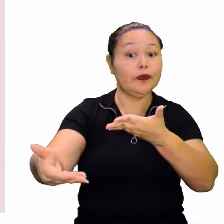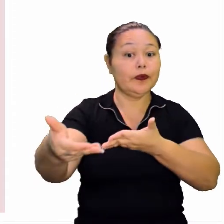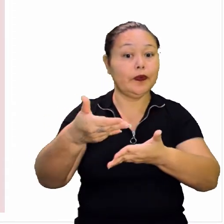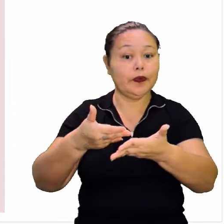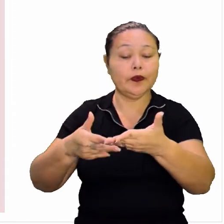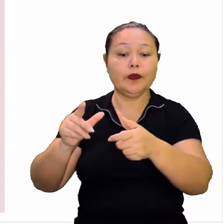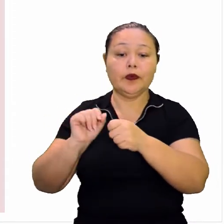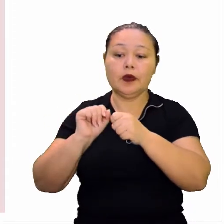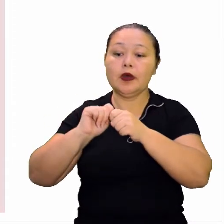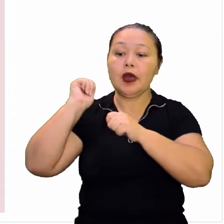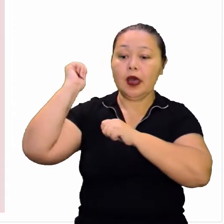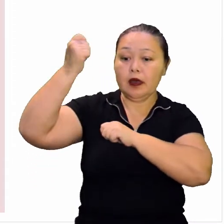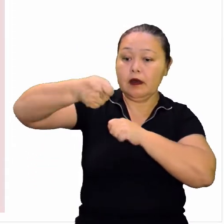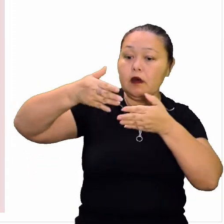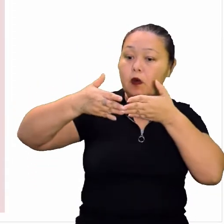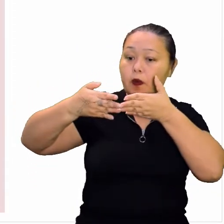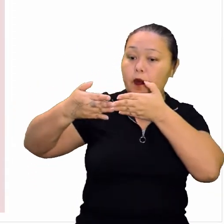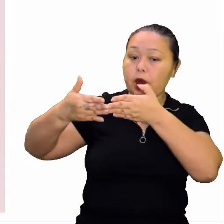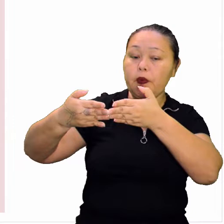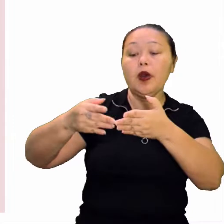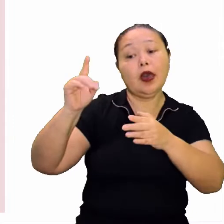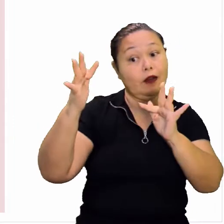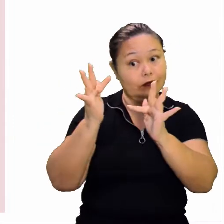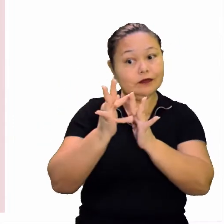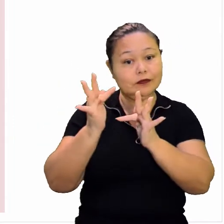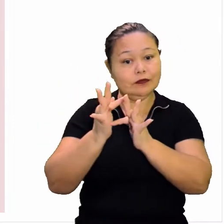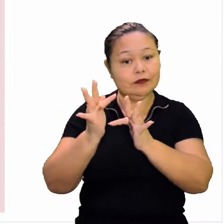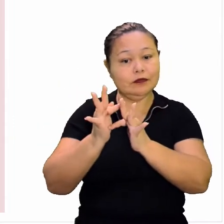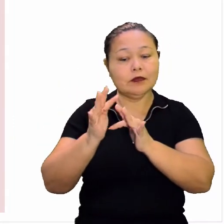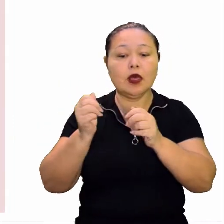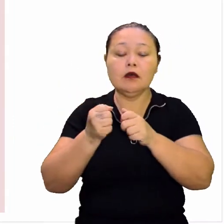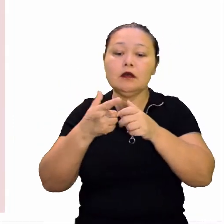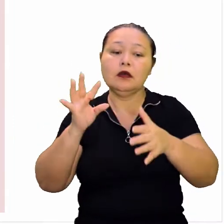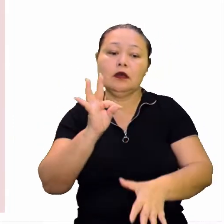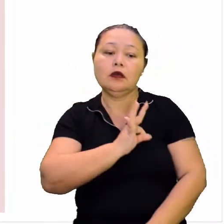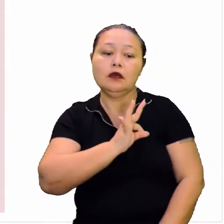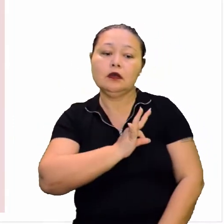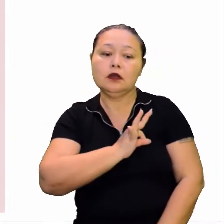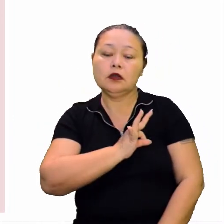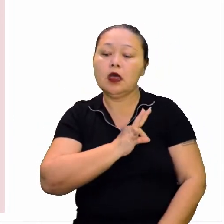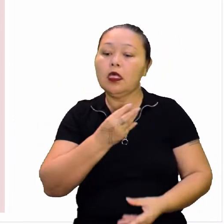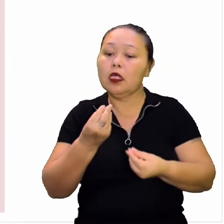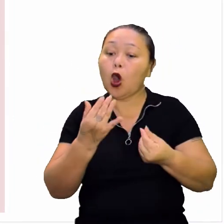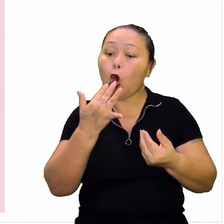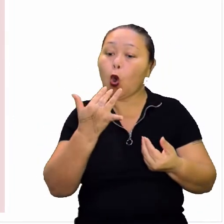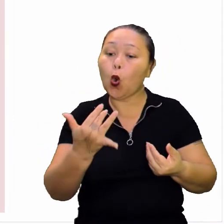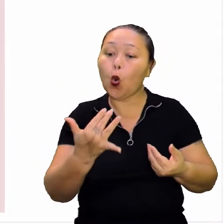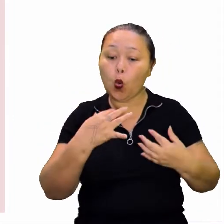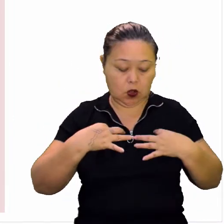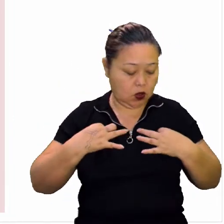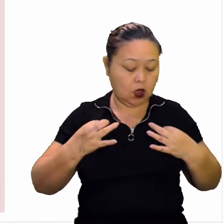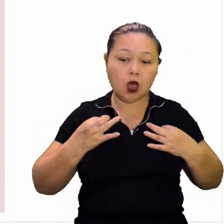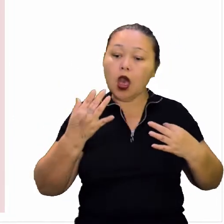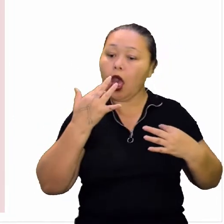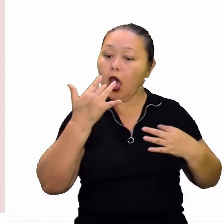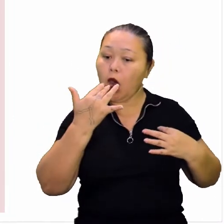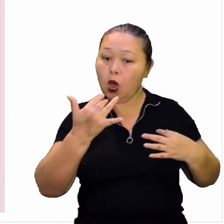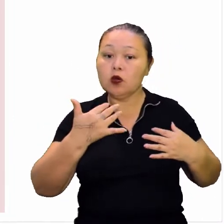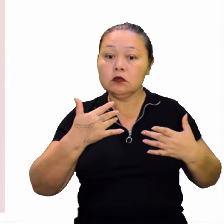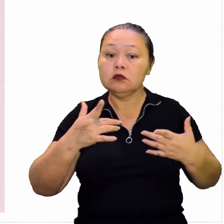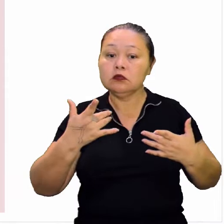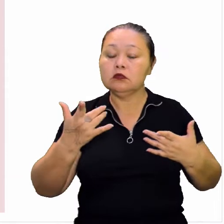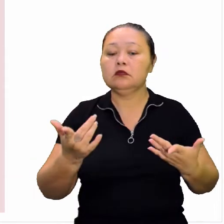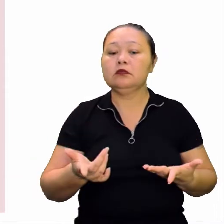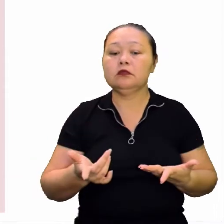pescar em alto mar, fenícios. Eles ampliaram as técnicas de tingimento de tecidos.